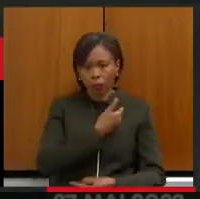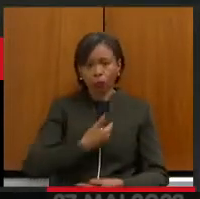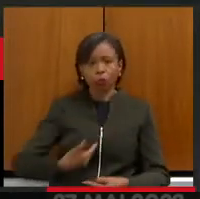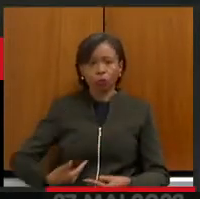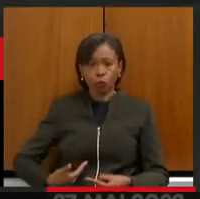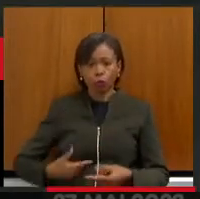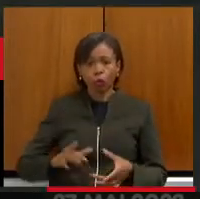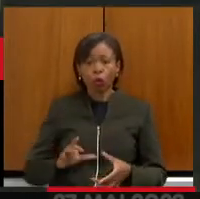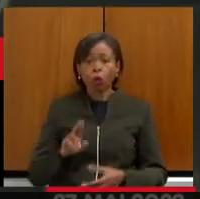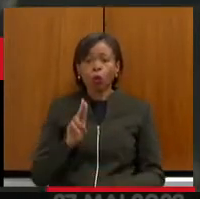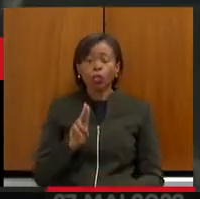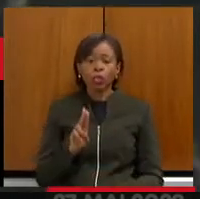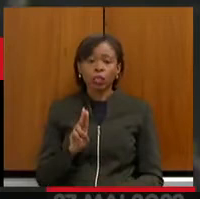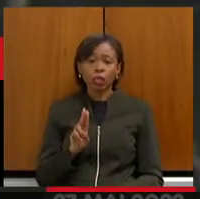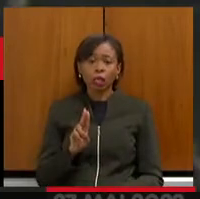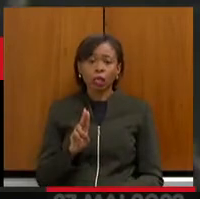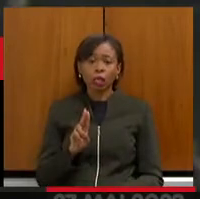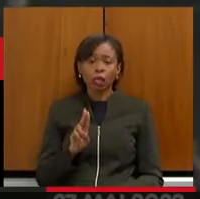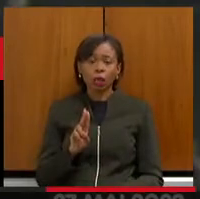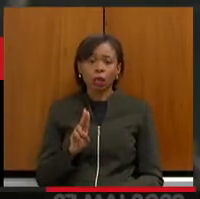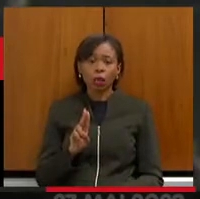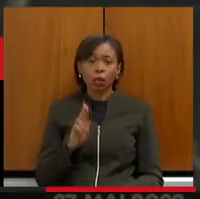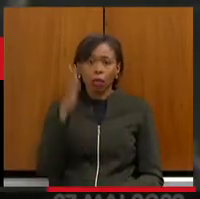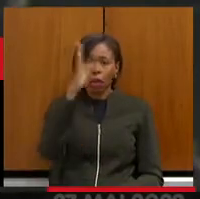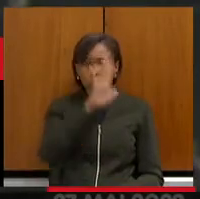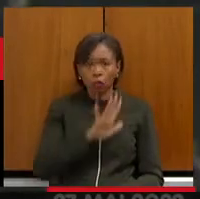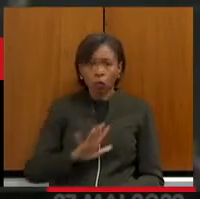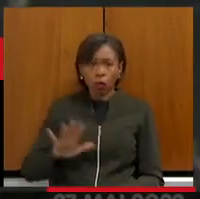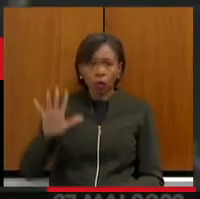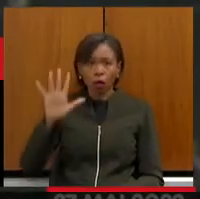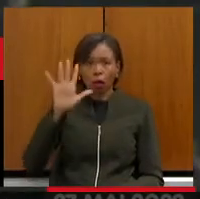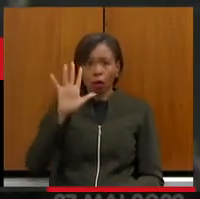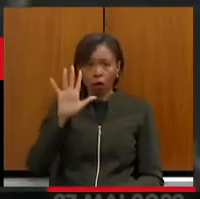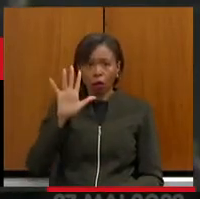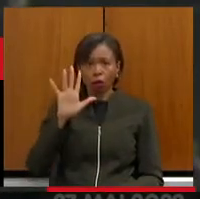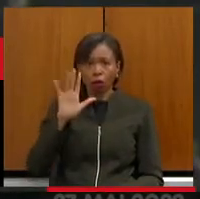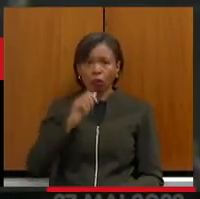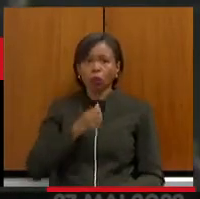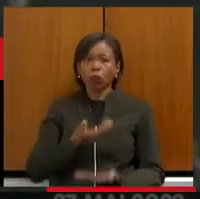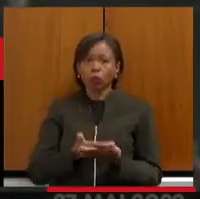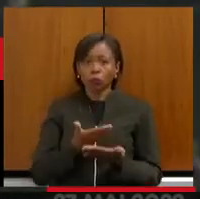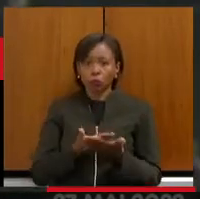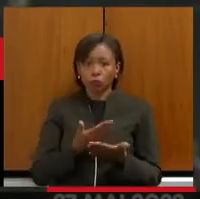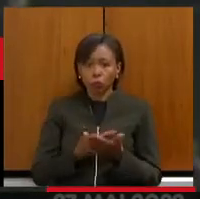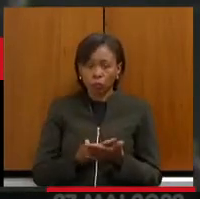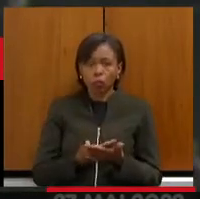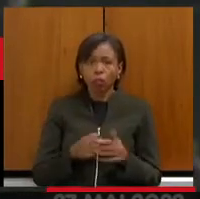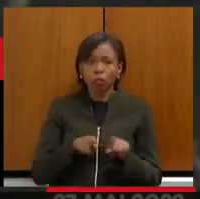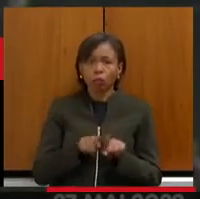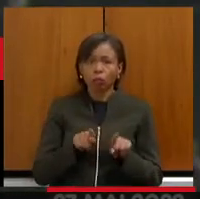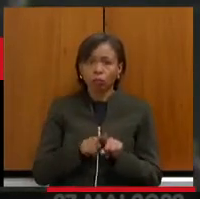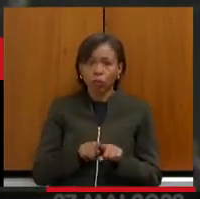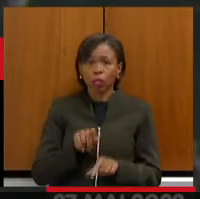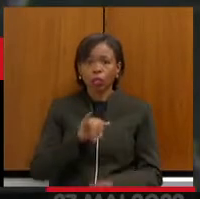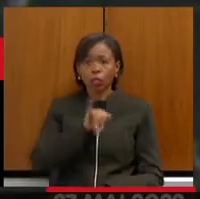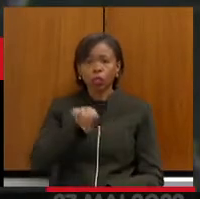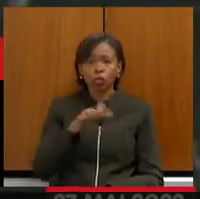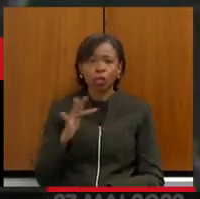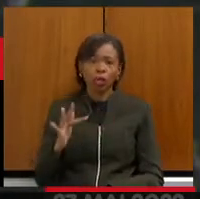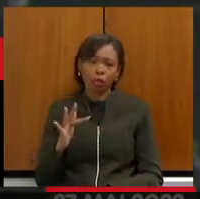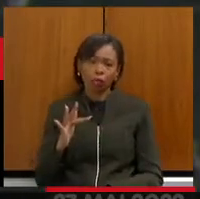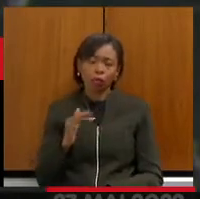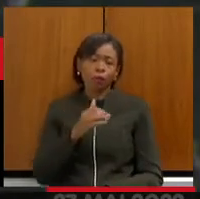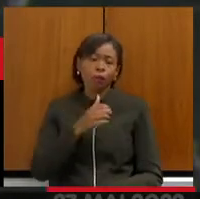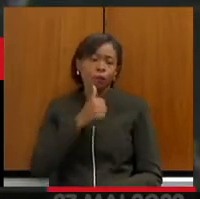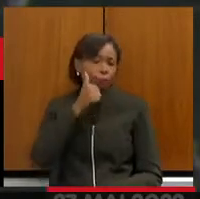faz parte do movimento da União da Juventude Socialista JS da JS feminista é um prazer estar aqui